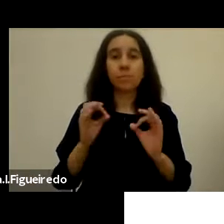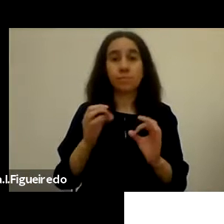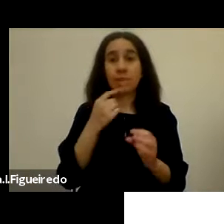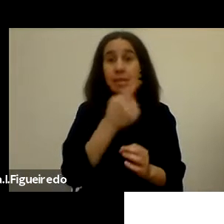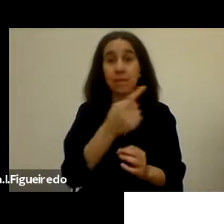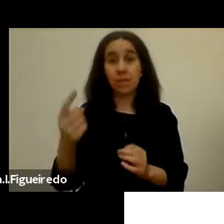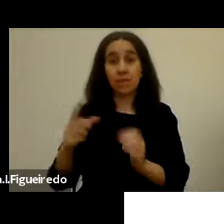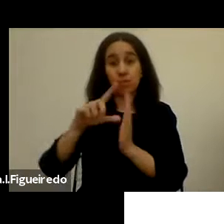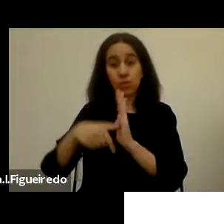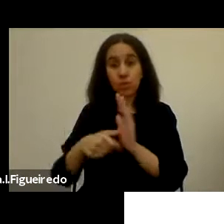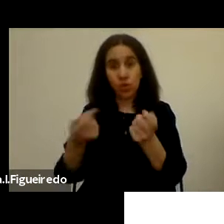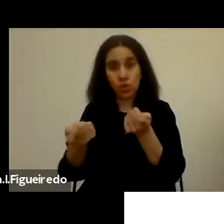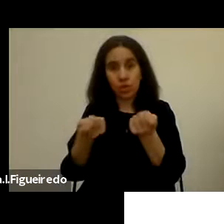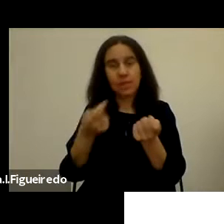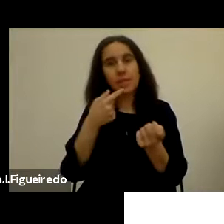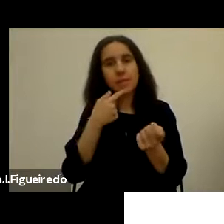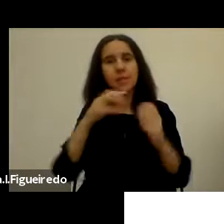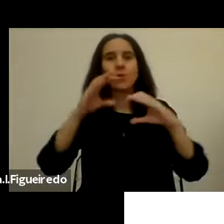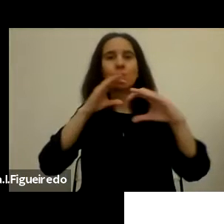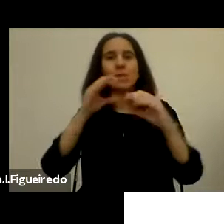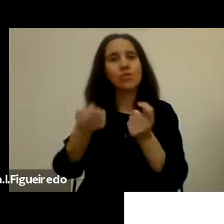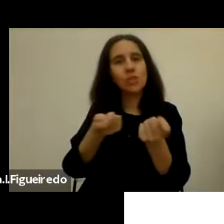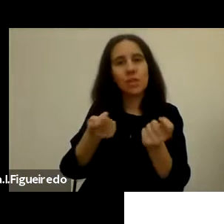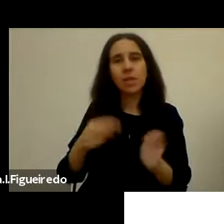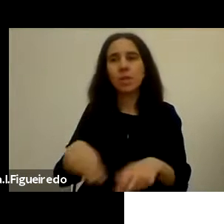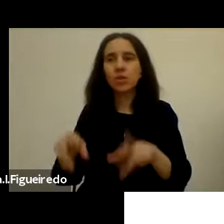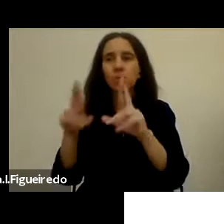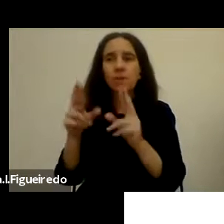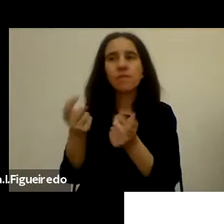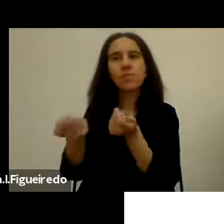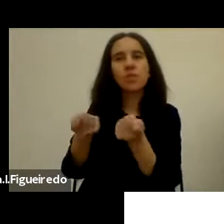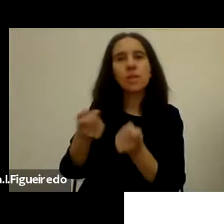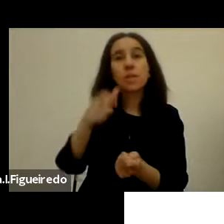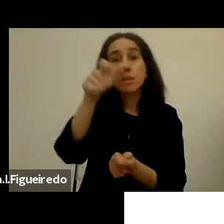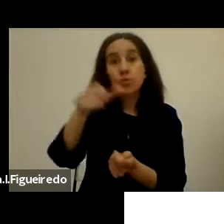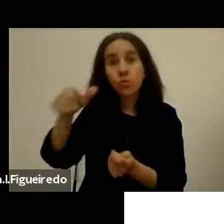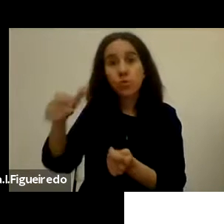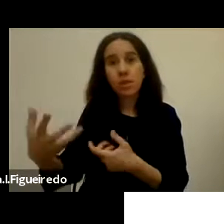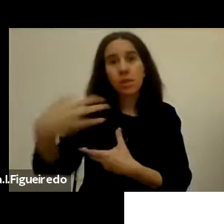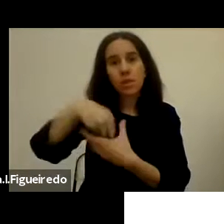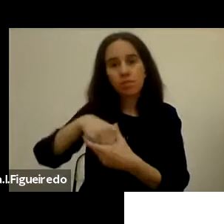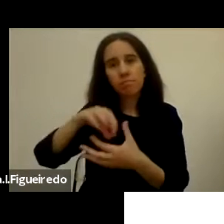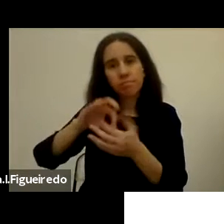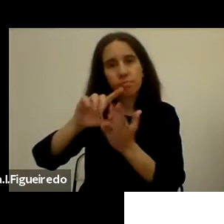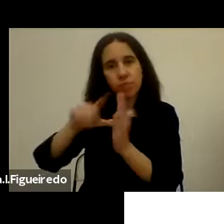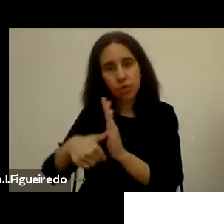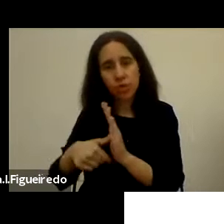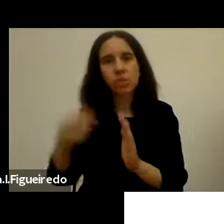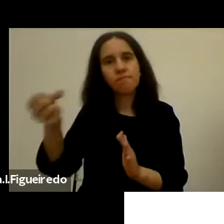gerir projetos é gerir comunicação e gerir as expectativas das pessoas que estão em volta do projeto, dos